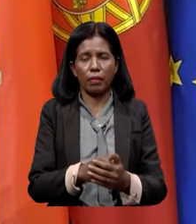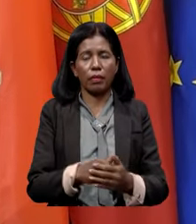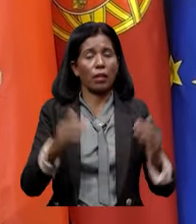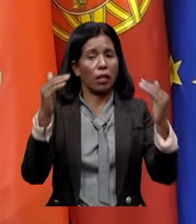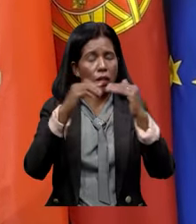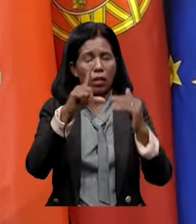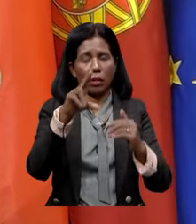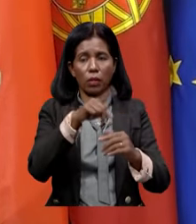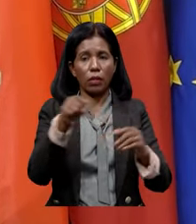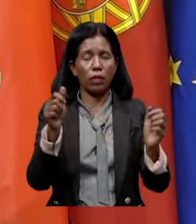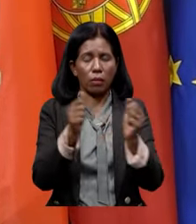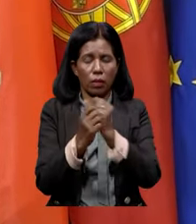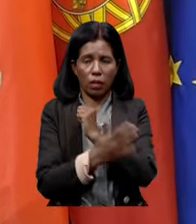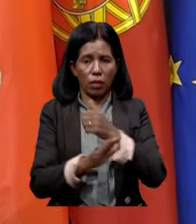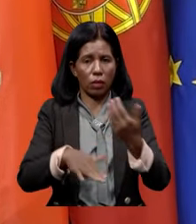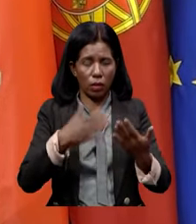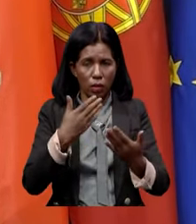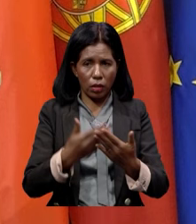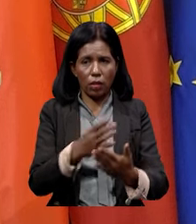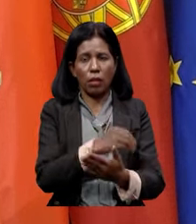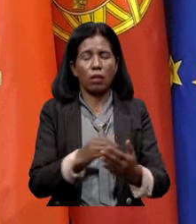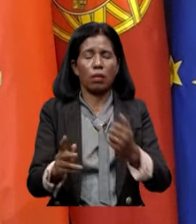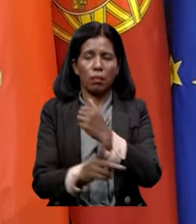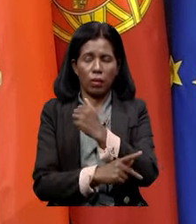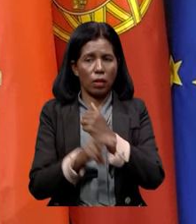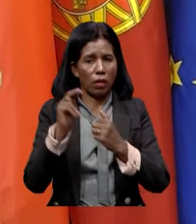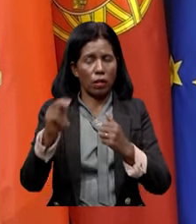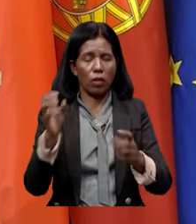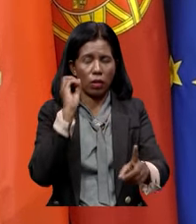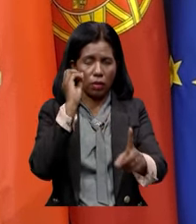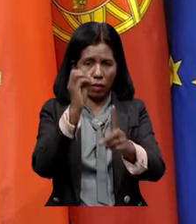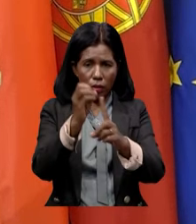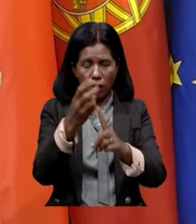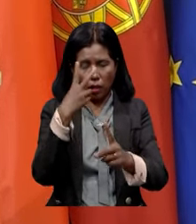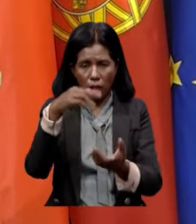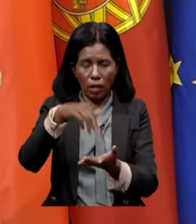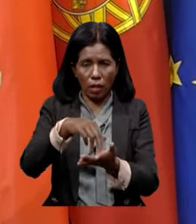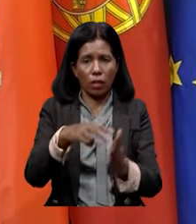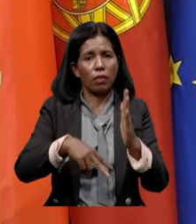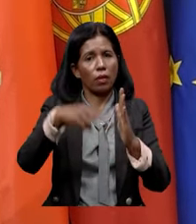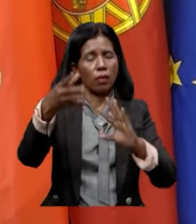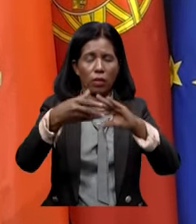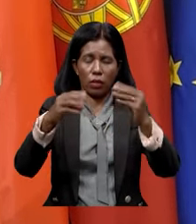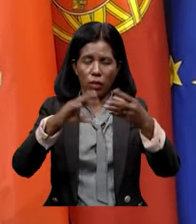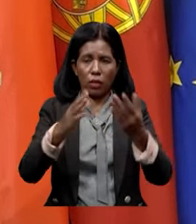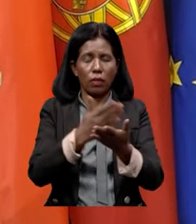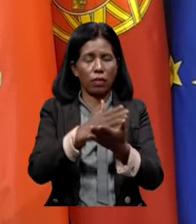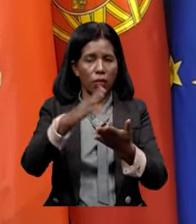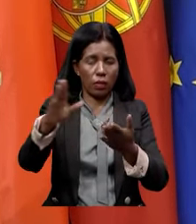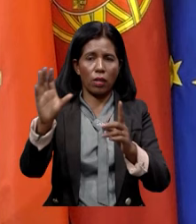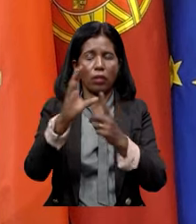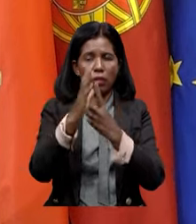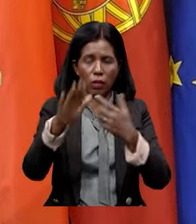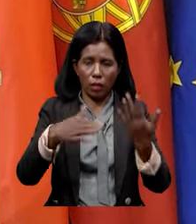Luso-Asiático numa reunião entre a nação Sira e ex-colônia Portugal Nian, o objetivo é restabelecer valor histórico Sira, faz herança cultural